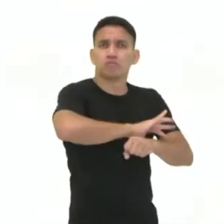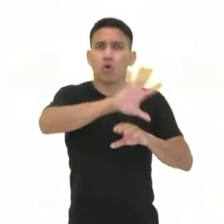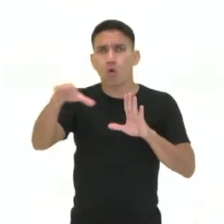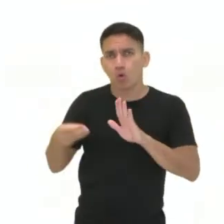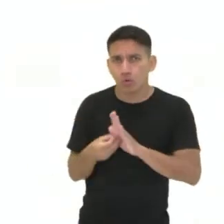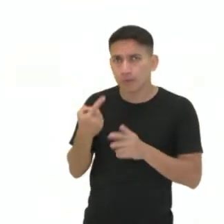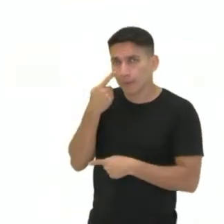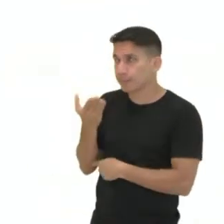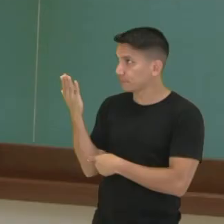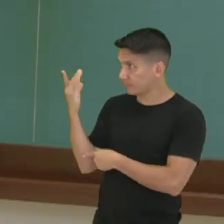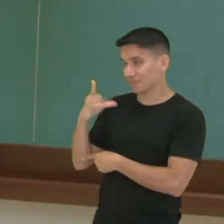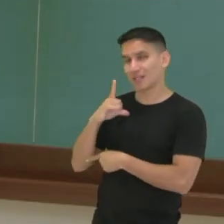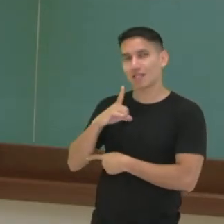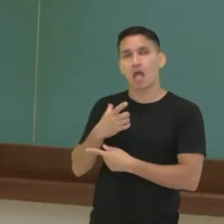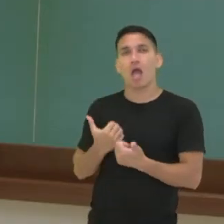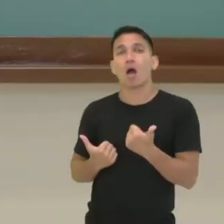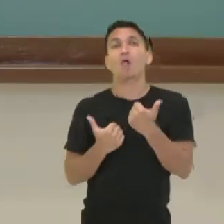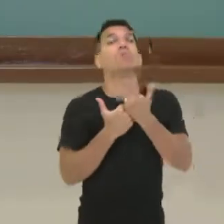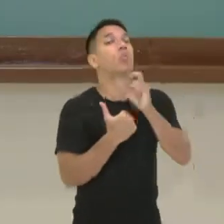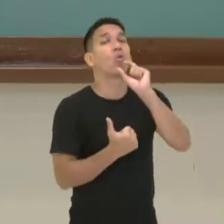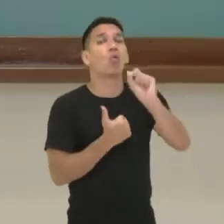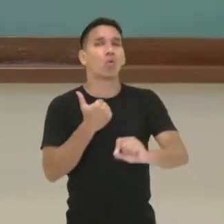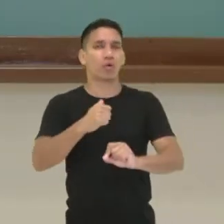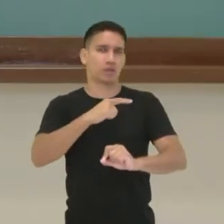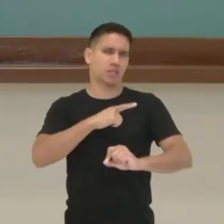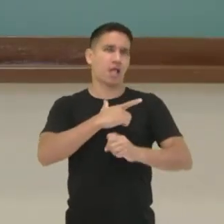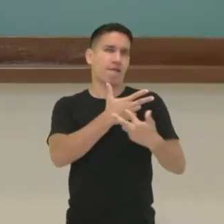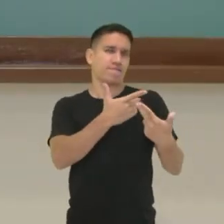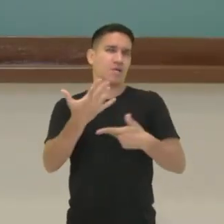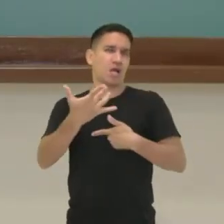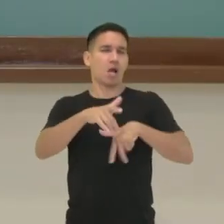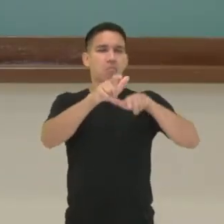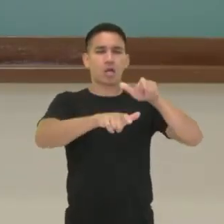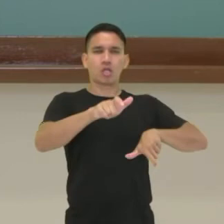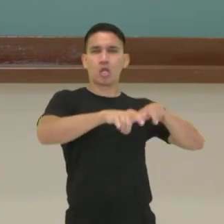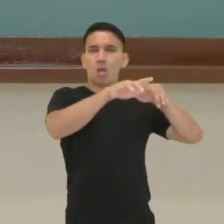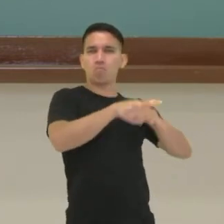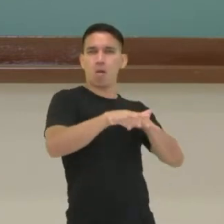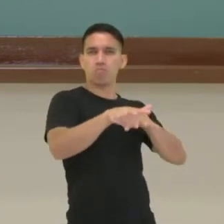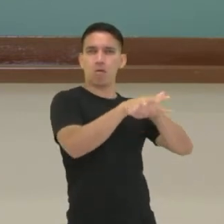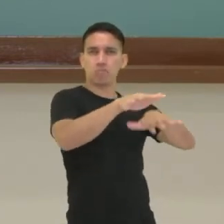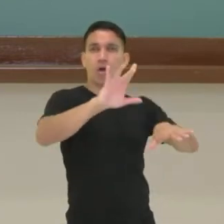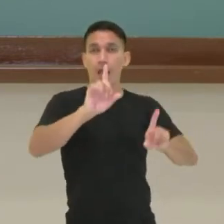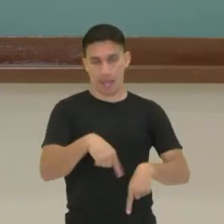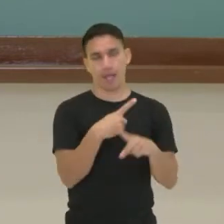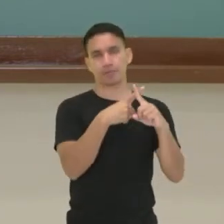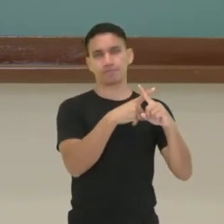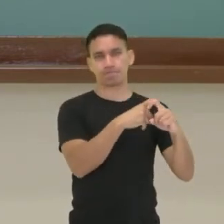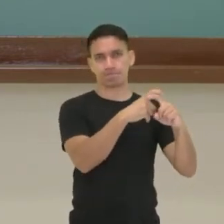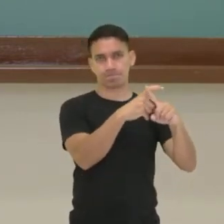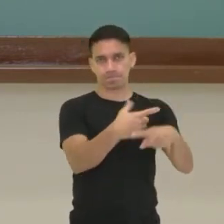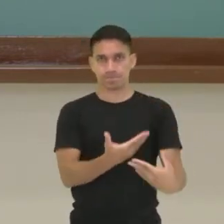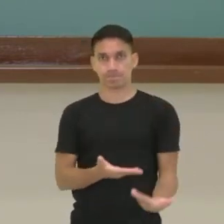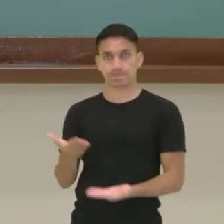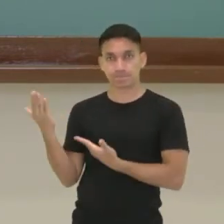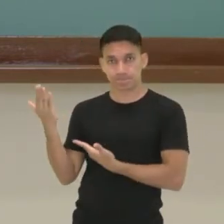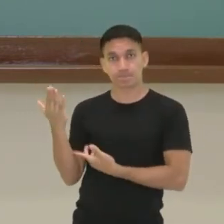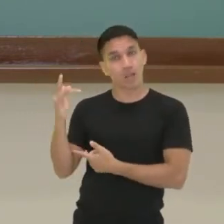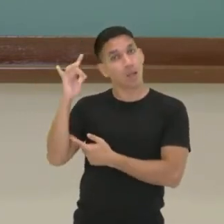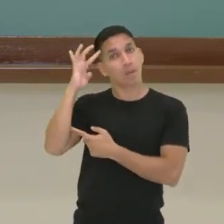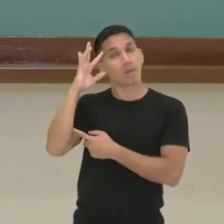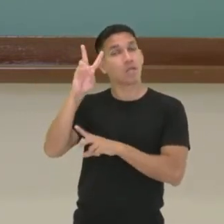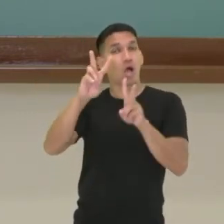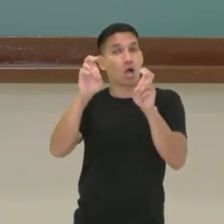do totalitarismo apoiado por grandes massas, aí no caso o nazismo, né? Então está pensando